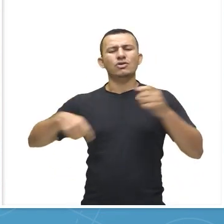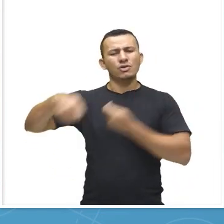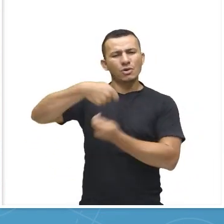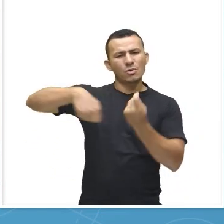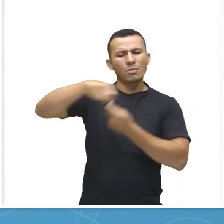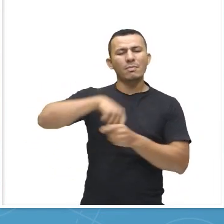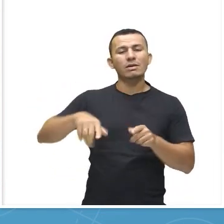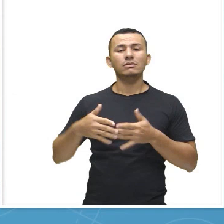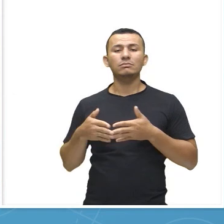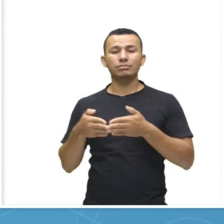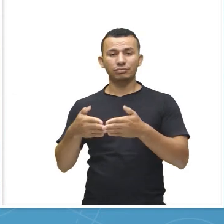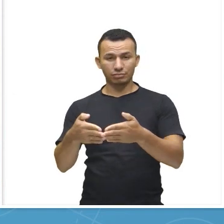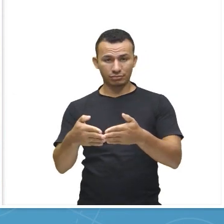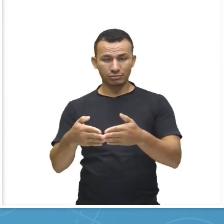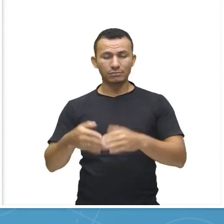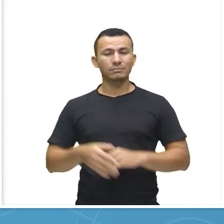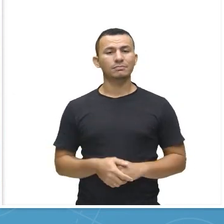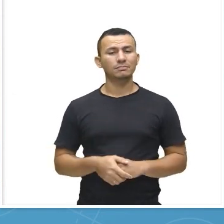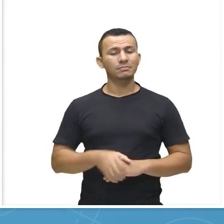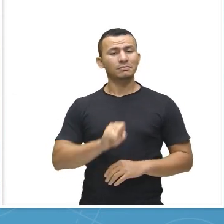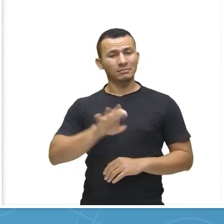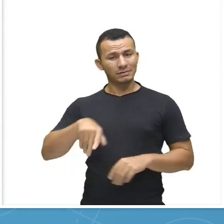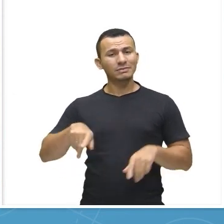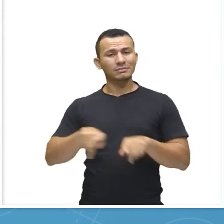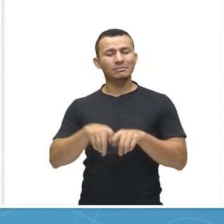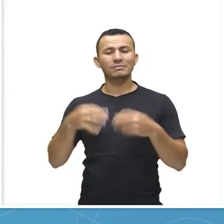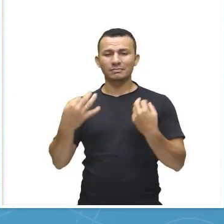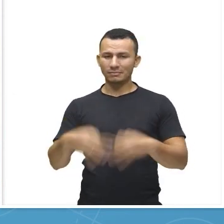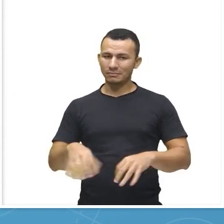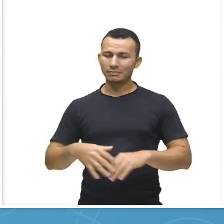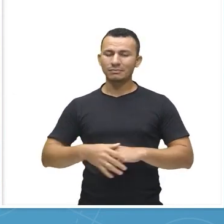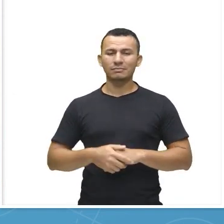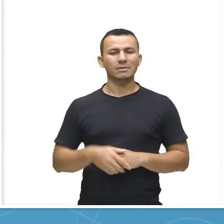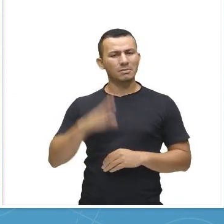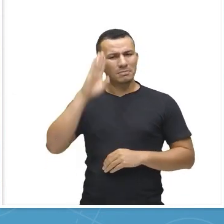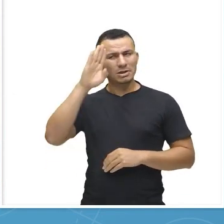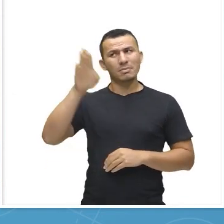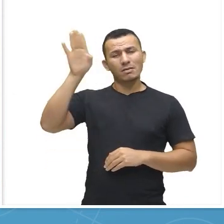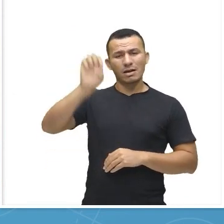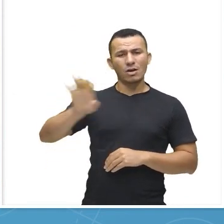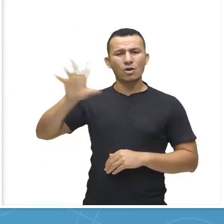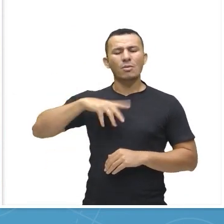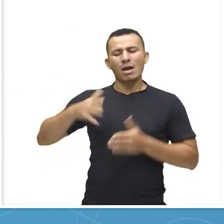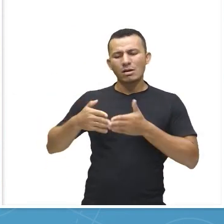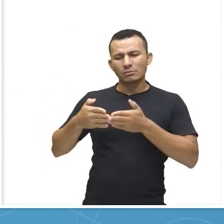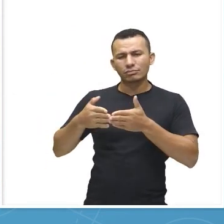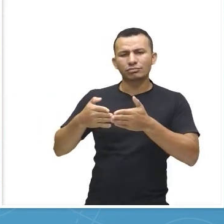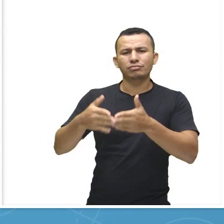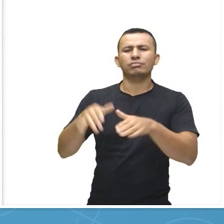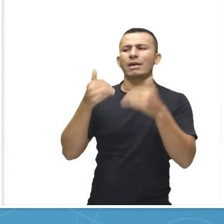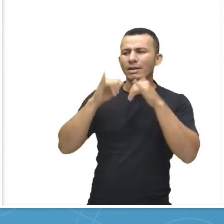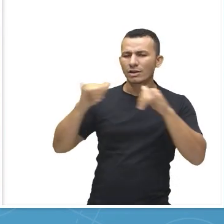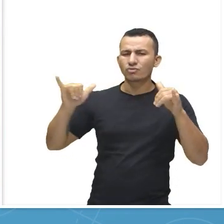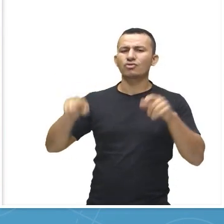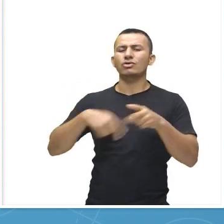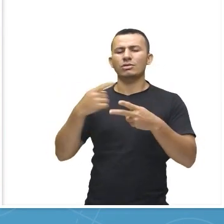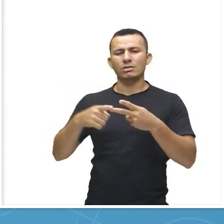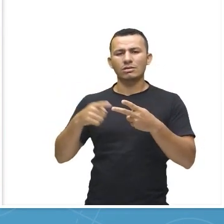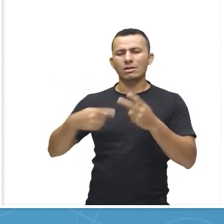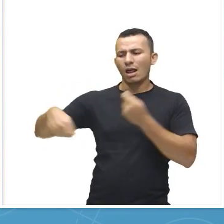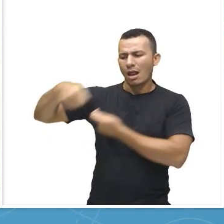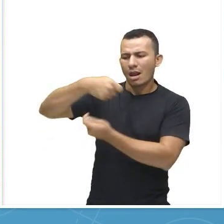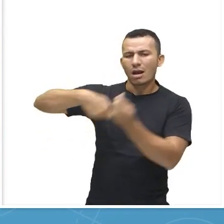navegação? Correto também. Principal utilização dos rios na Europa é para a energia, para a irrigação e